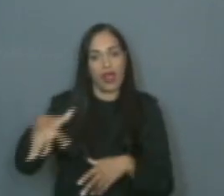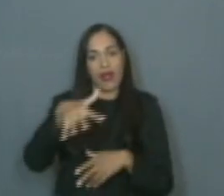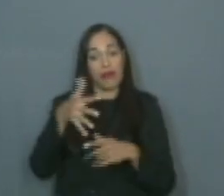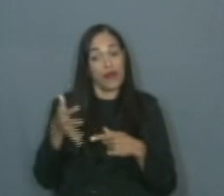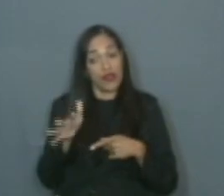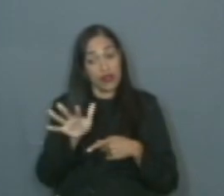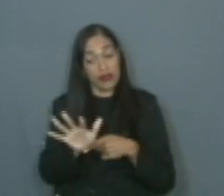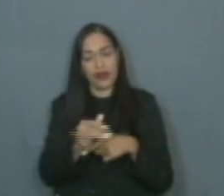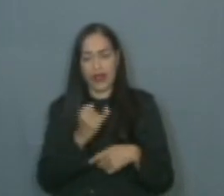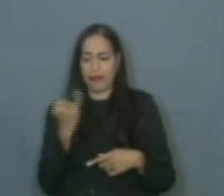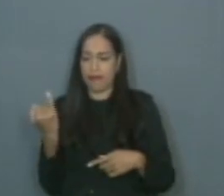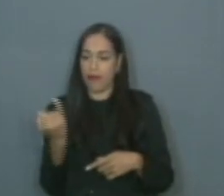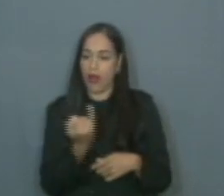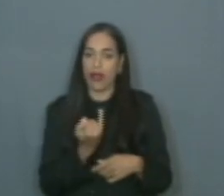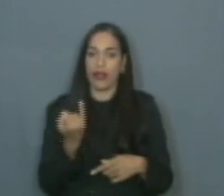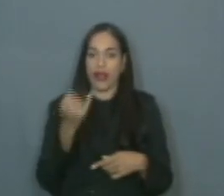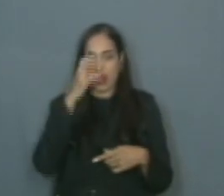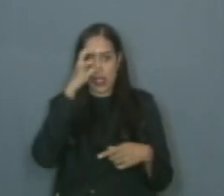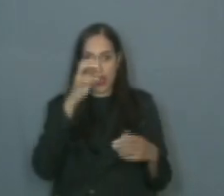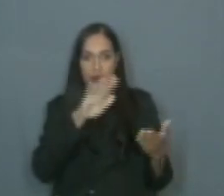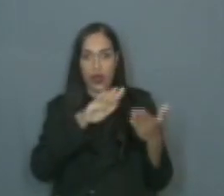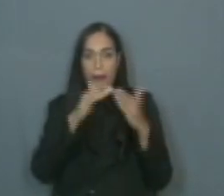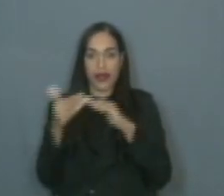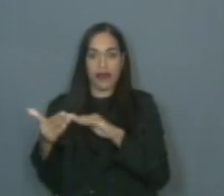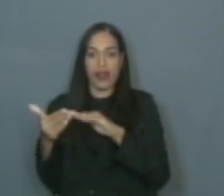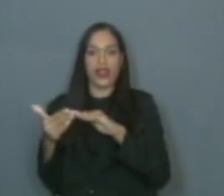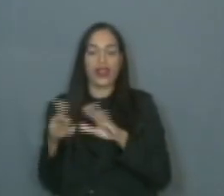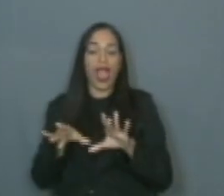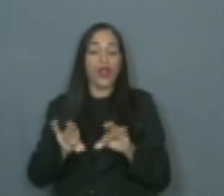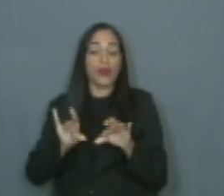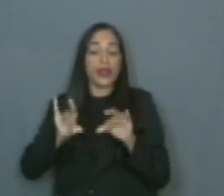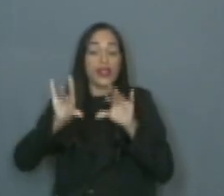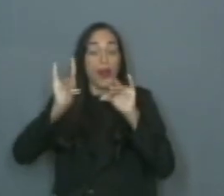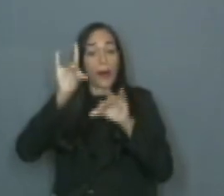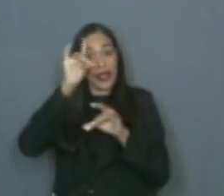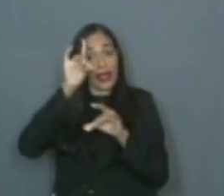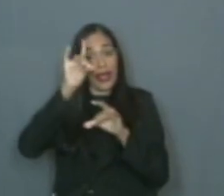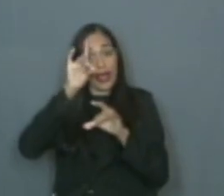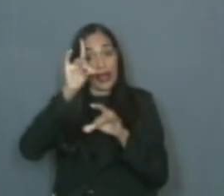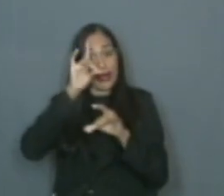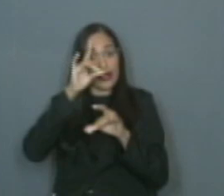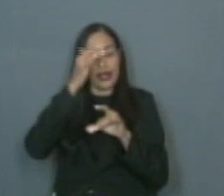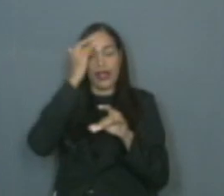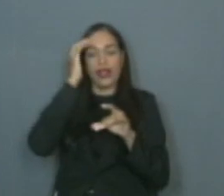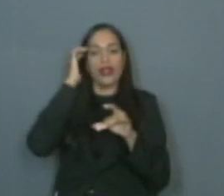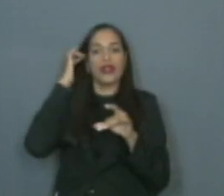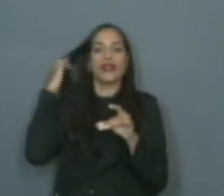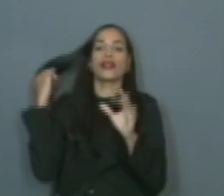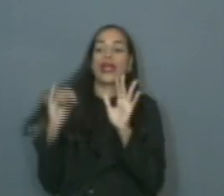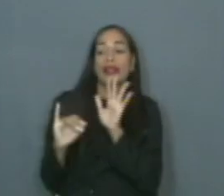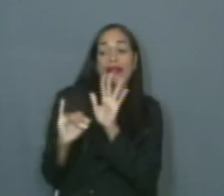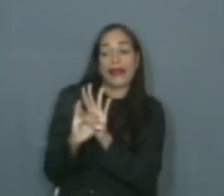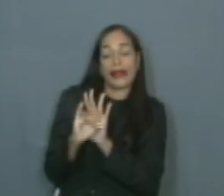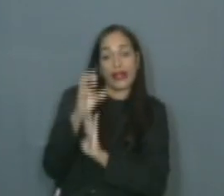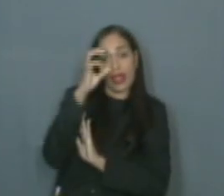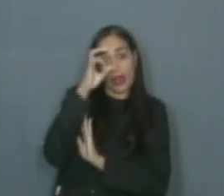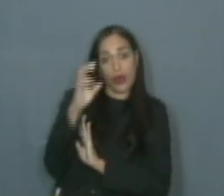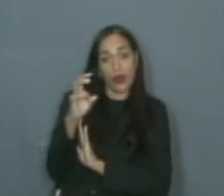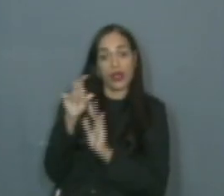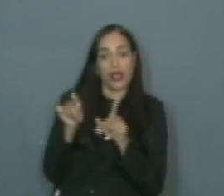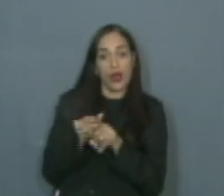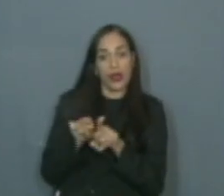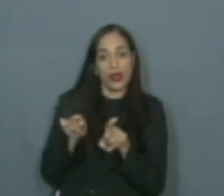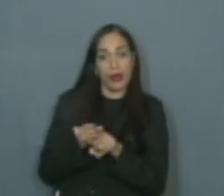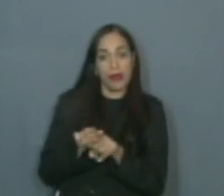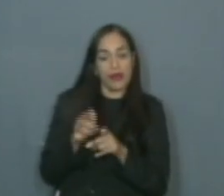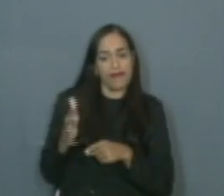a importância da cultura periférica, especialmente no dia a dia da formatação, não só da identidade cultural, mas, acima de